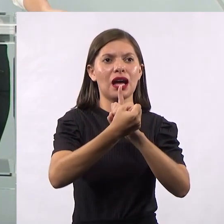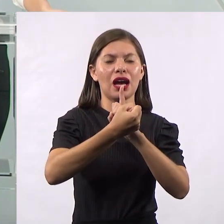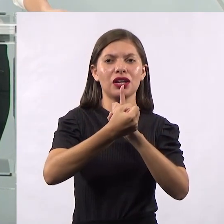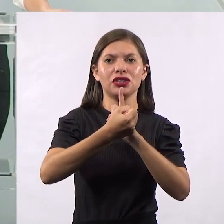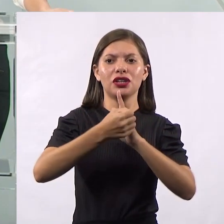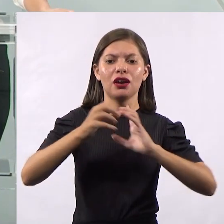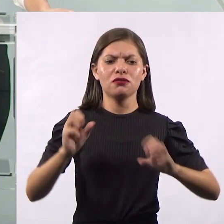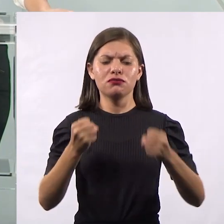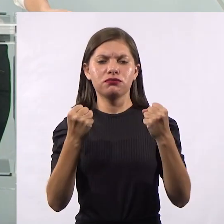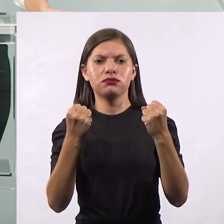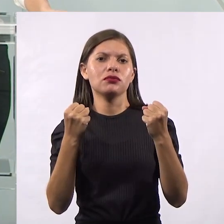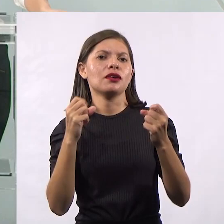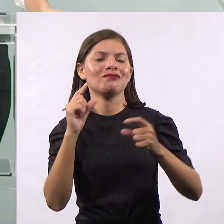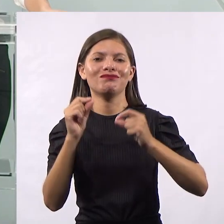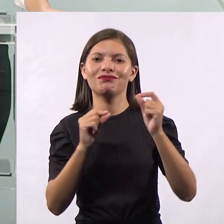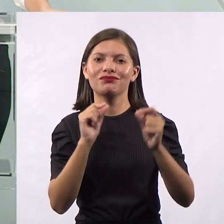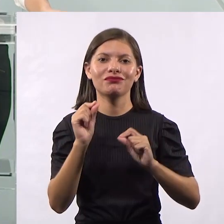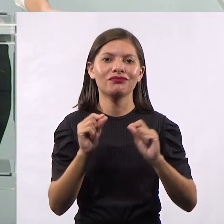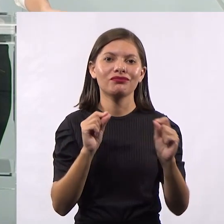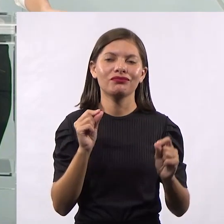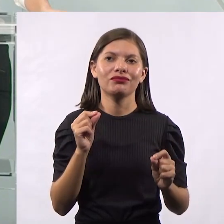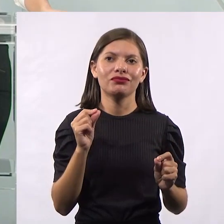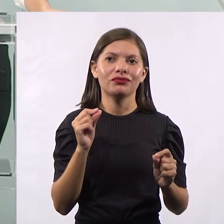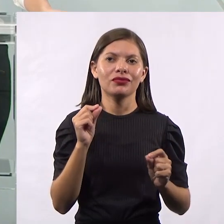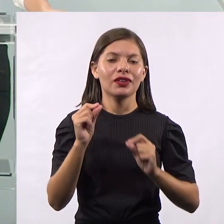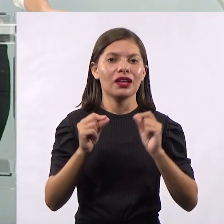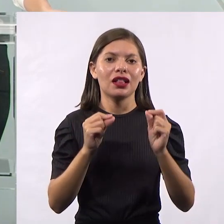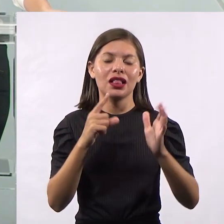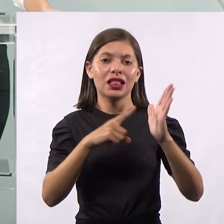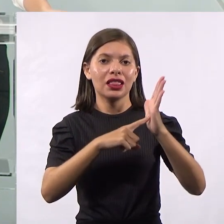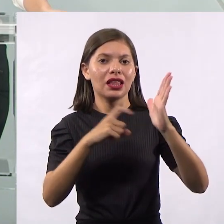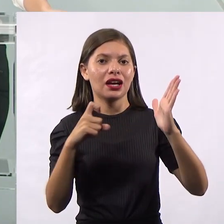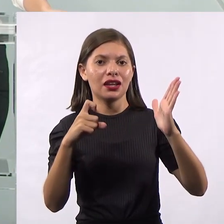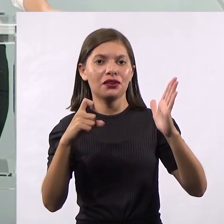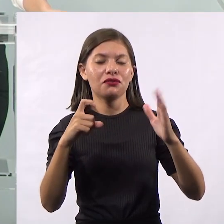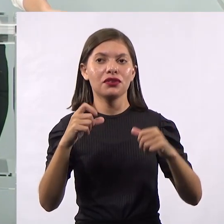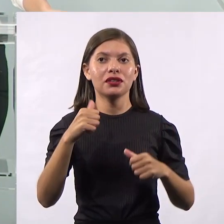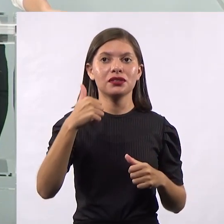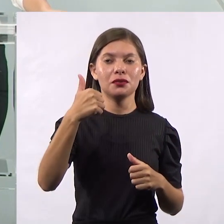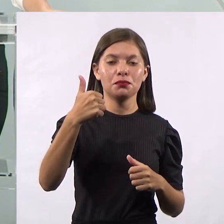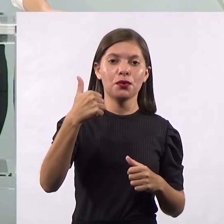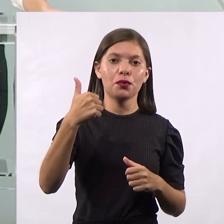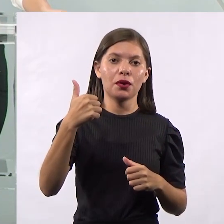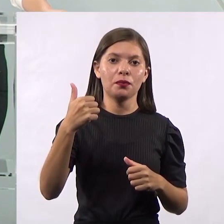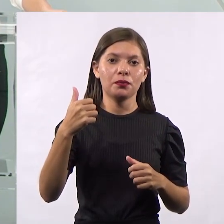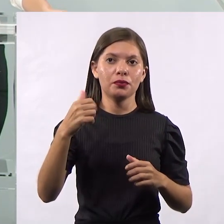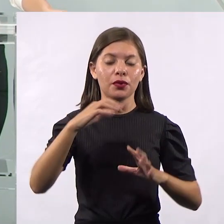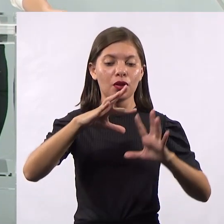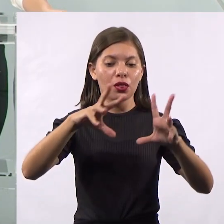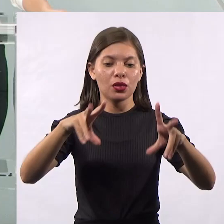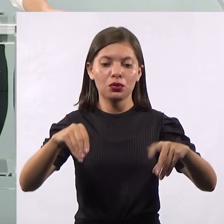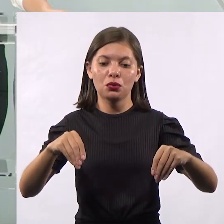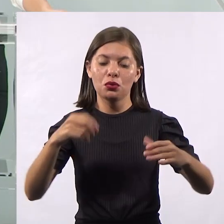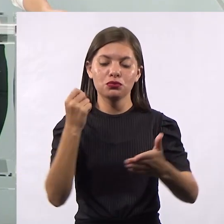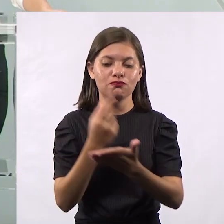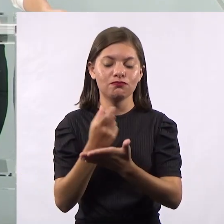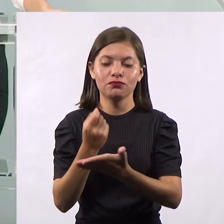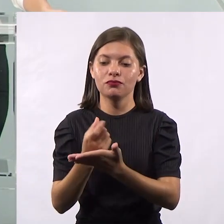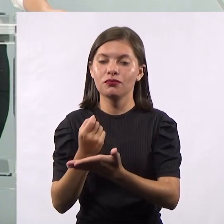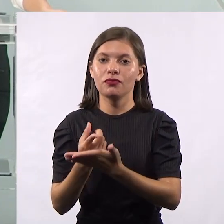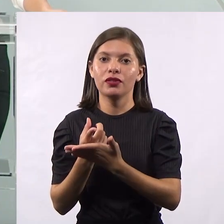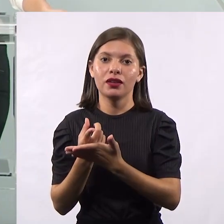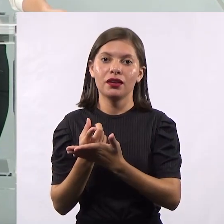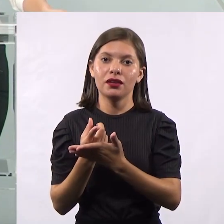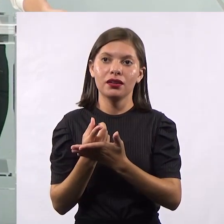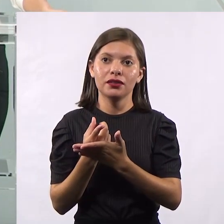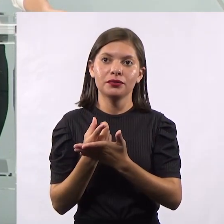revoltada, né? Em certa medida, cabe, né? Porque as tarifas têm que ser módicas, tem que ser módicas, tá na lei, né? É lógico